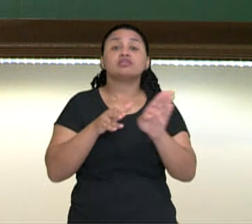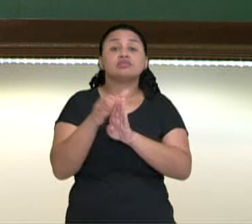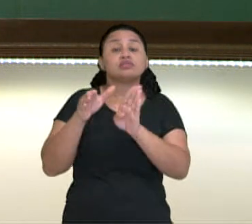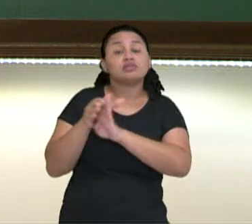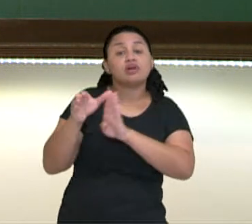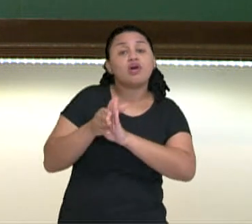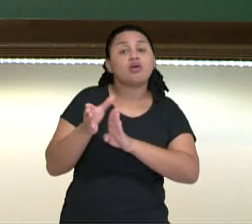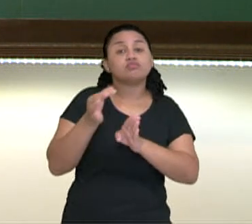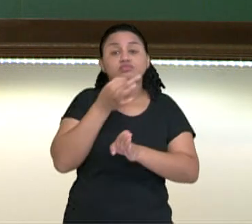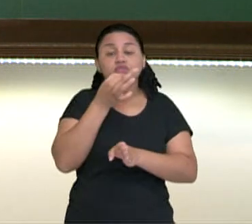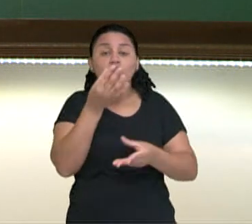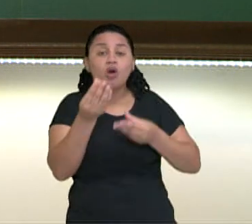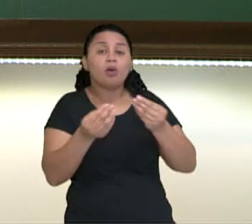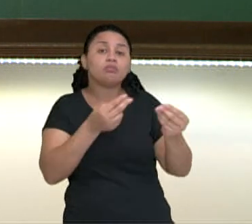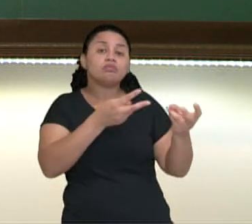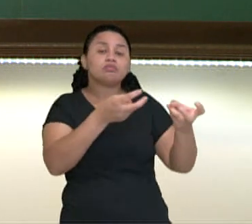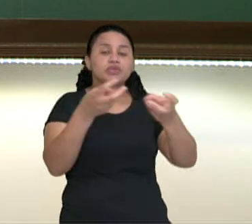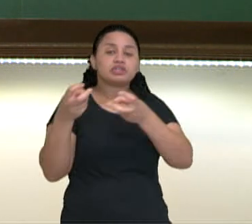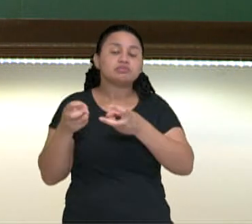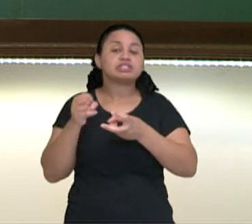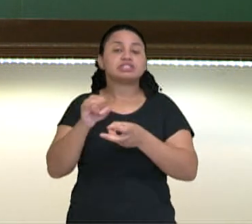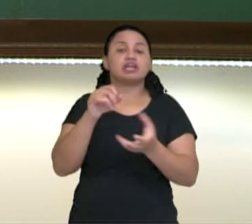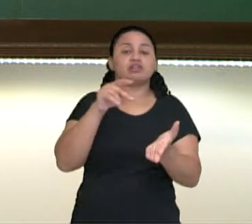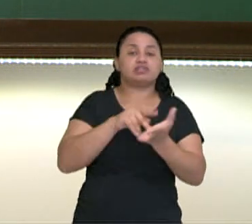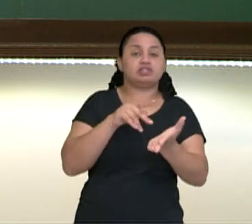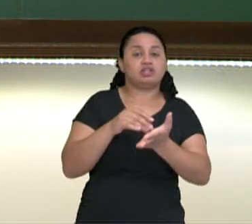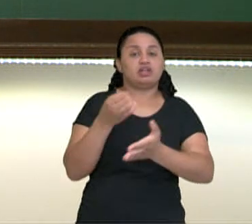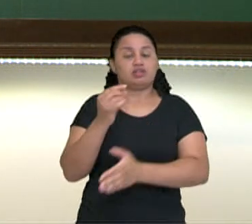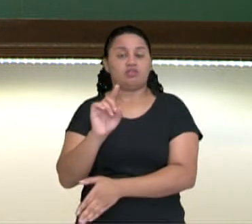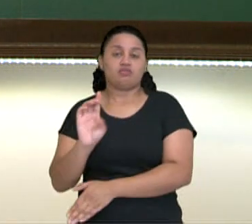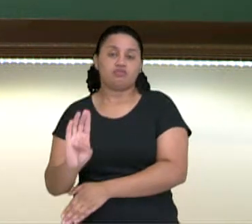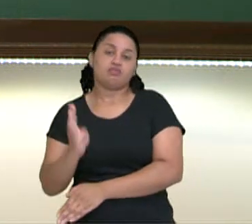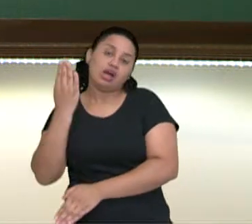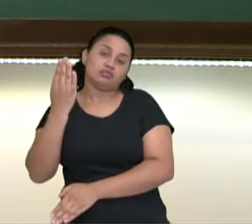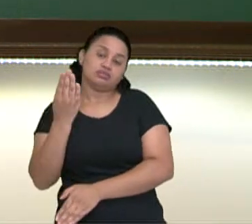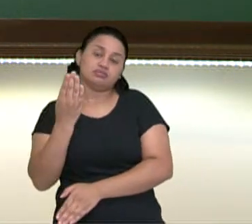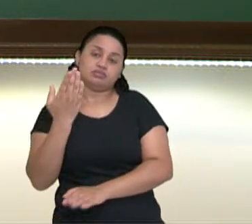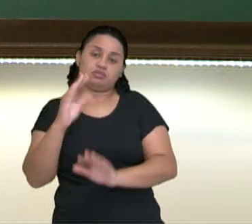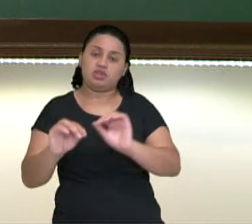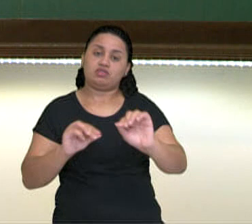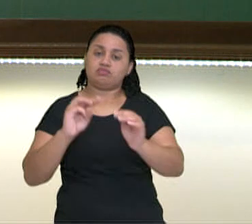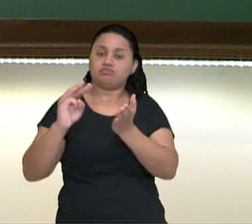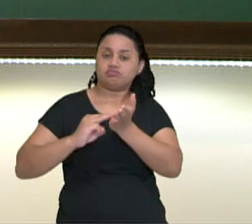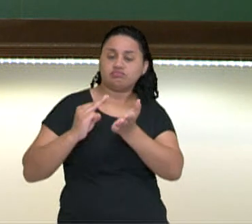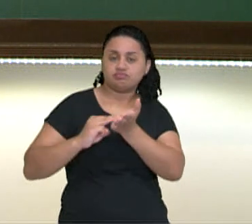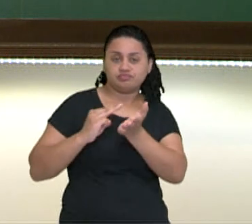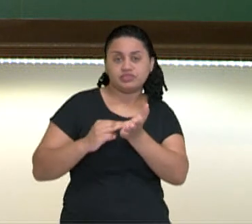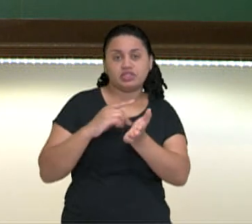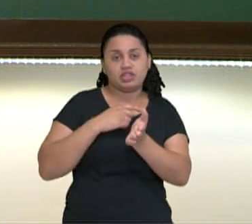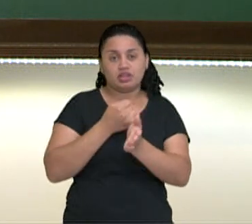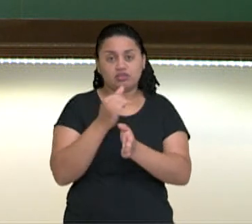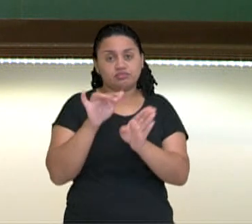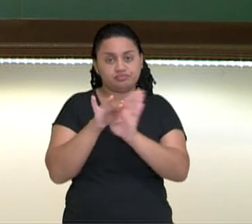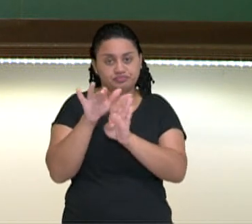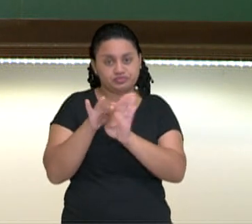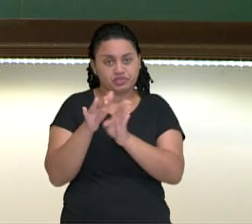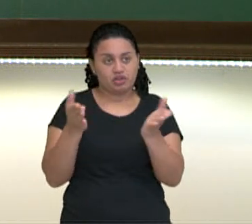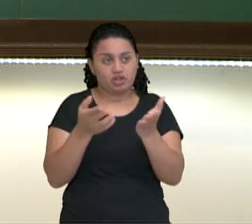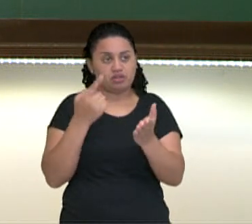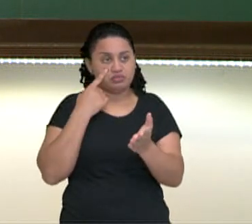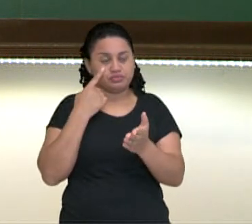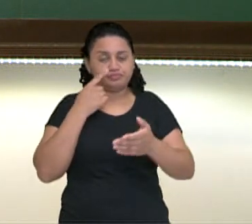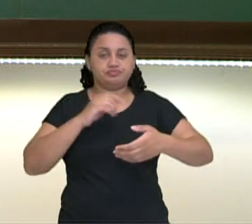você observar se essas notícias são verdadeiras ou falsas. De tudo que você recebe, algumas dicas. Nós vamos ver alguma delas agora,